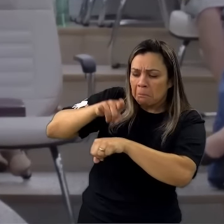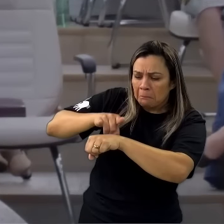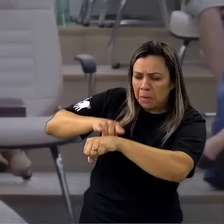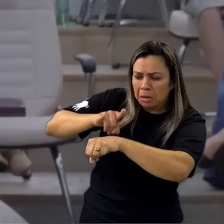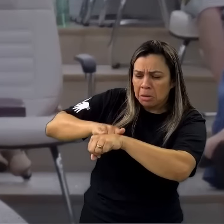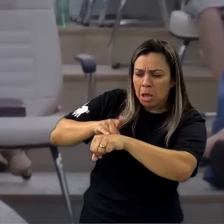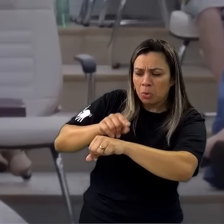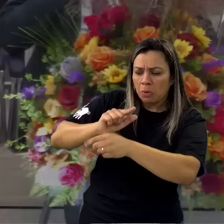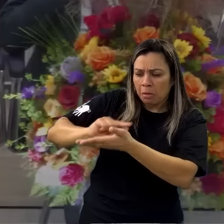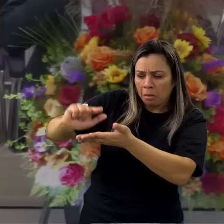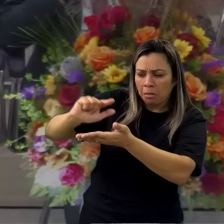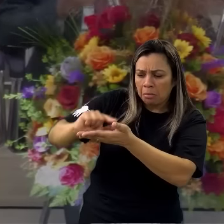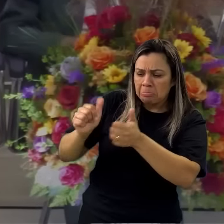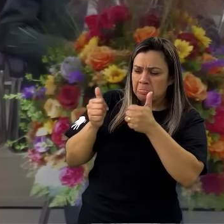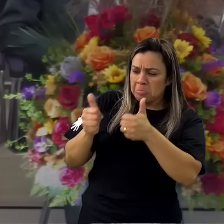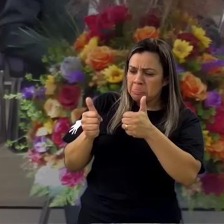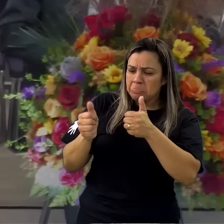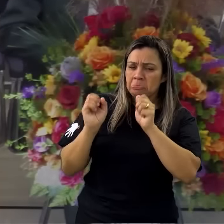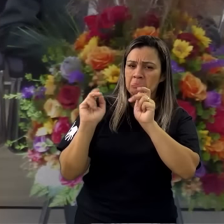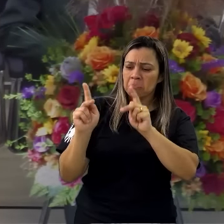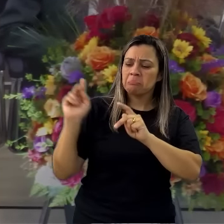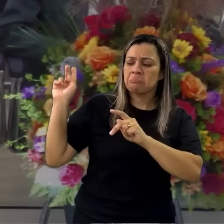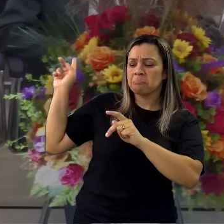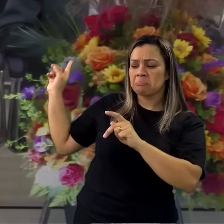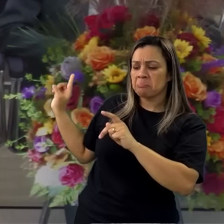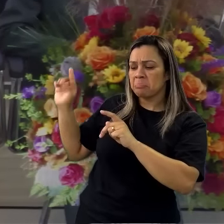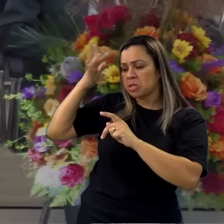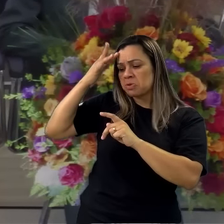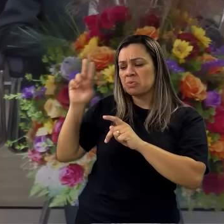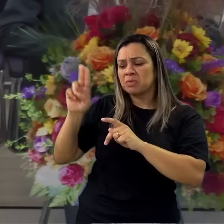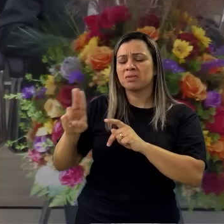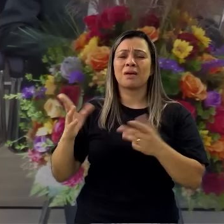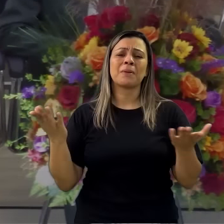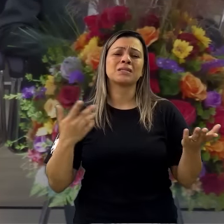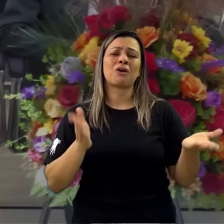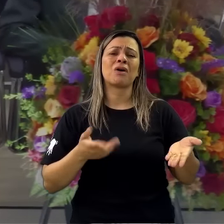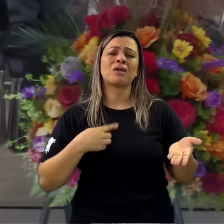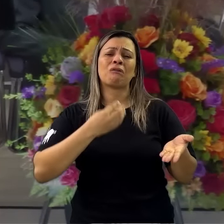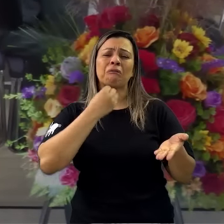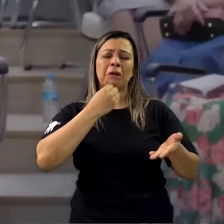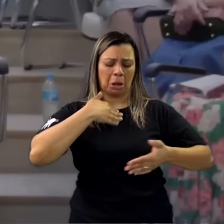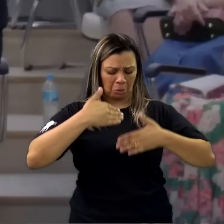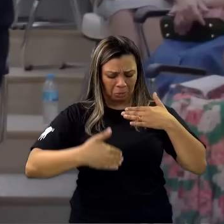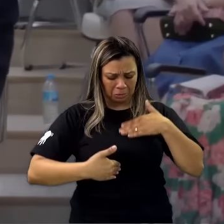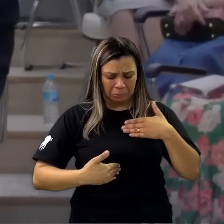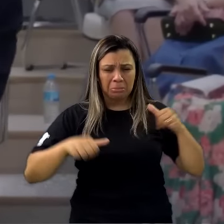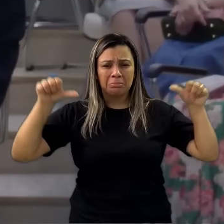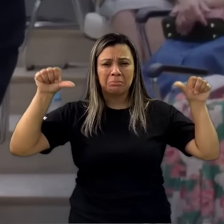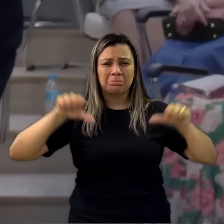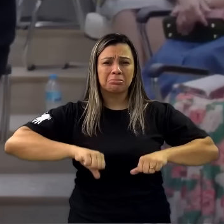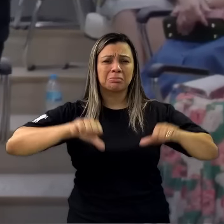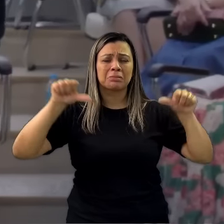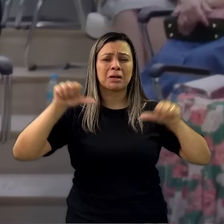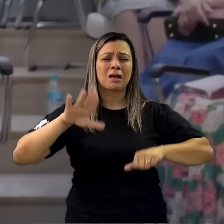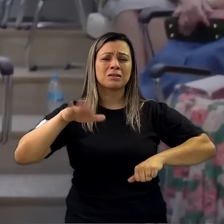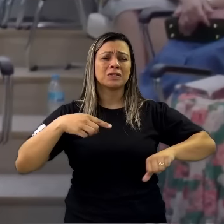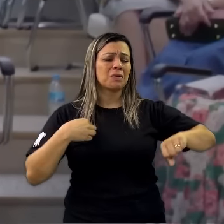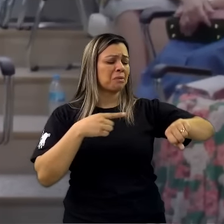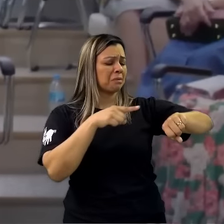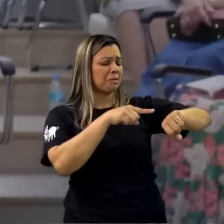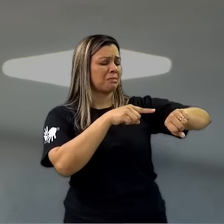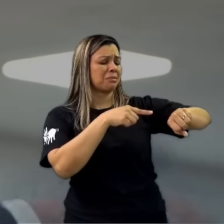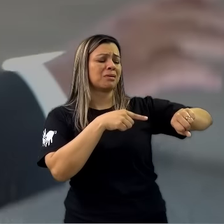meus irmãos usar Que saudade da igreja mas eu perdi as forças não tenho mais força meu corpo não ajuda tem hora que eu olho pro relógio no